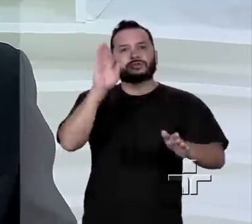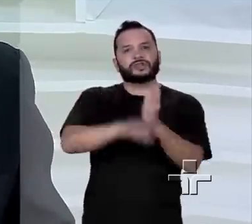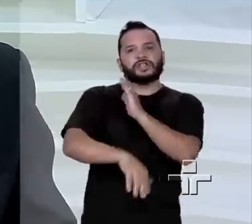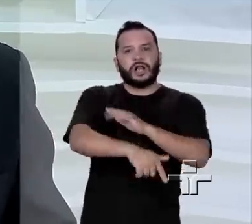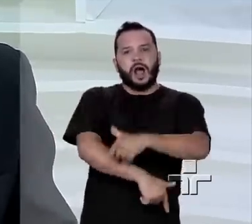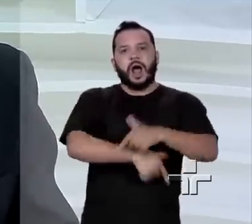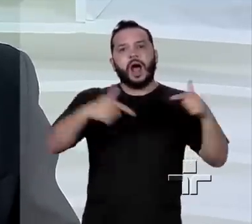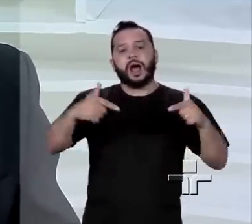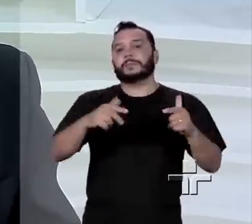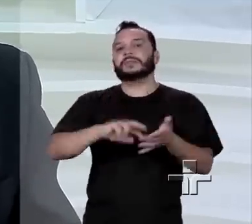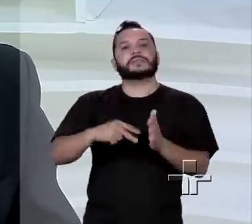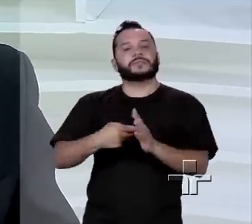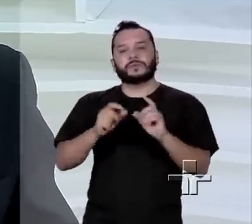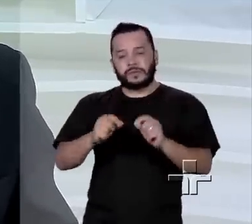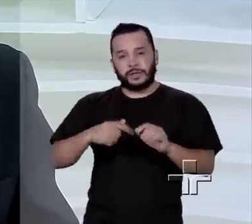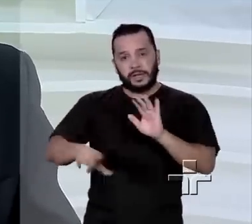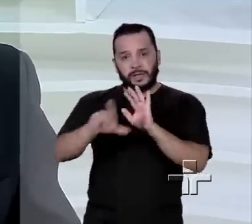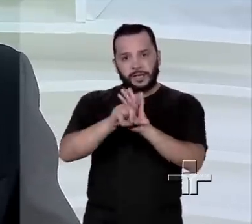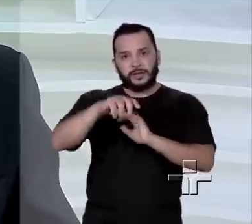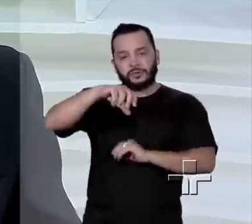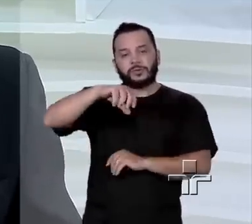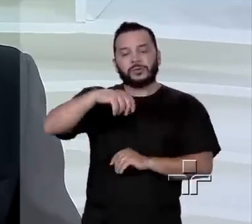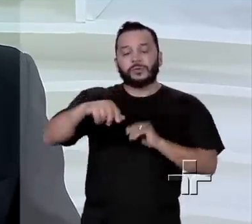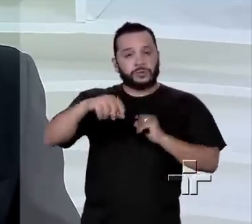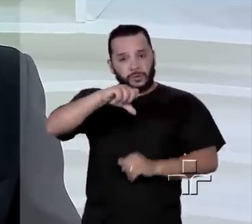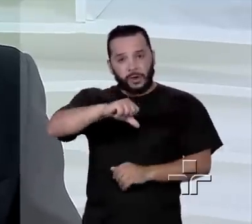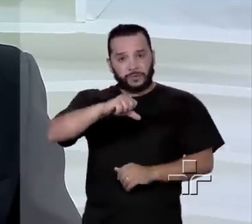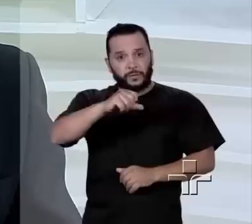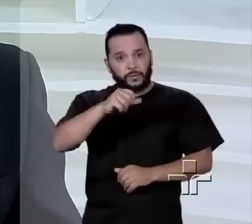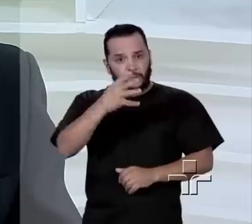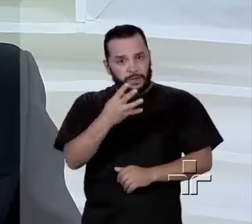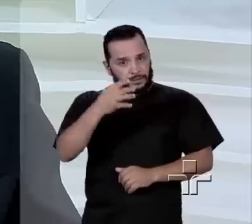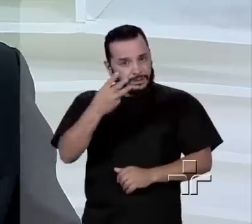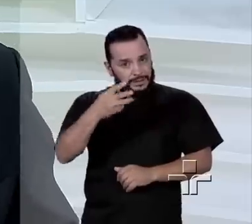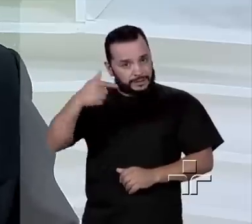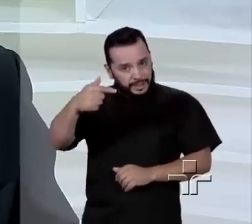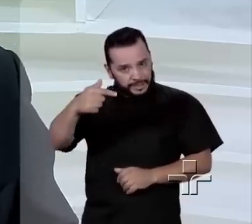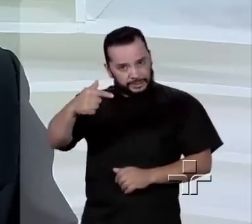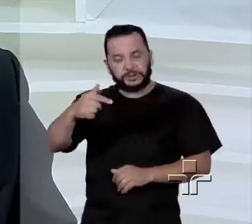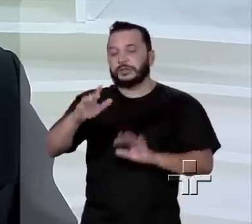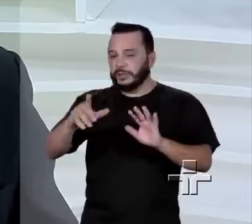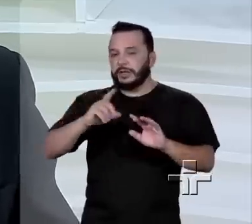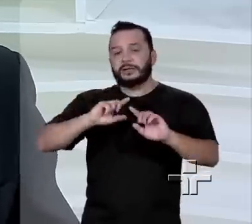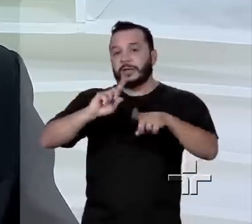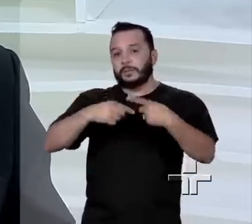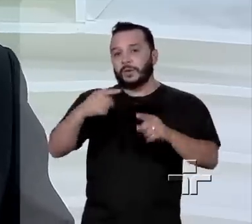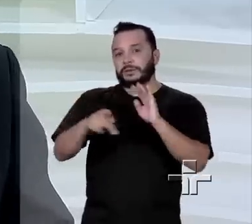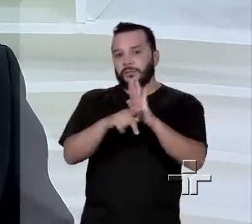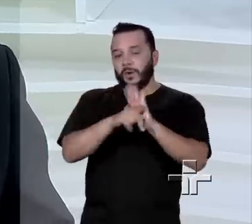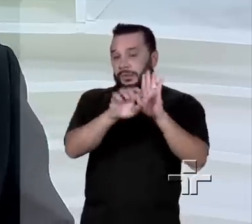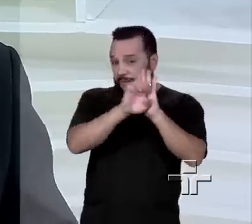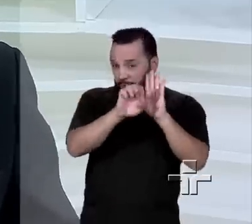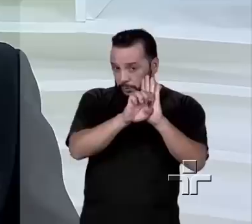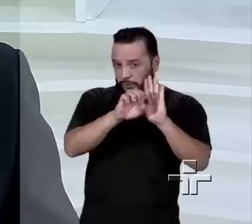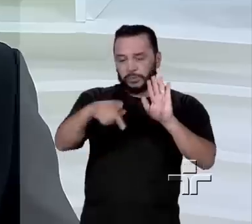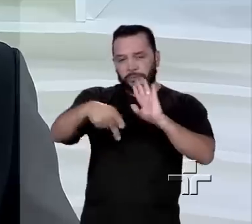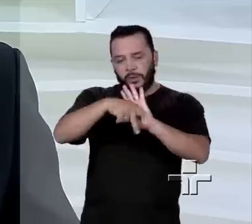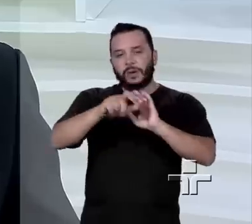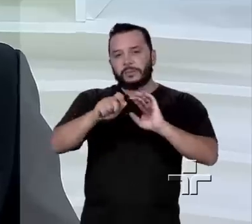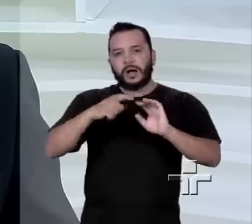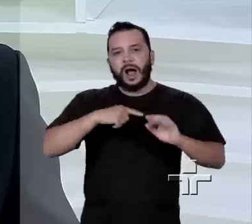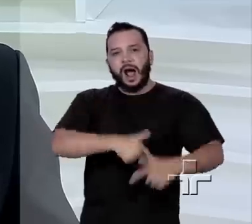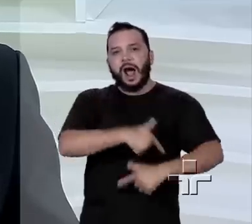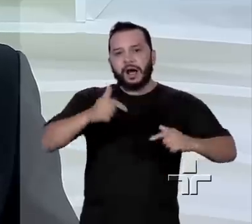nós fizemos? Naquele momento, a Lei 9437 e depois o Estatuto de Desarmamento. Nós demos a certeza ao criminoso que, se não for uma das